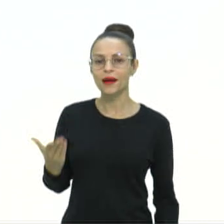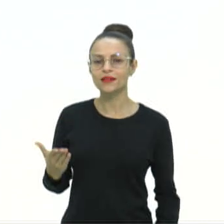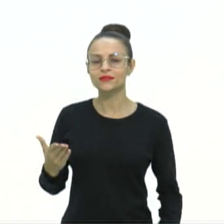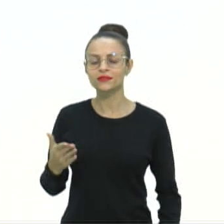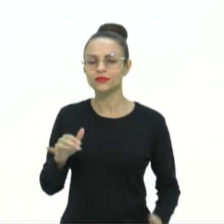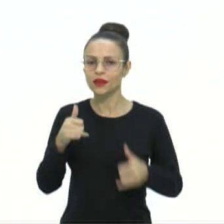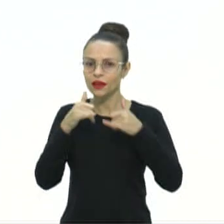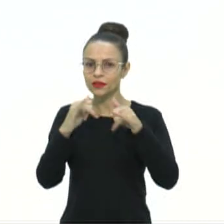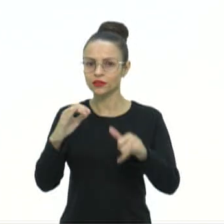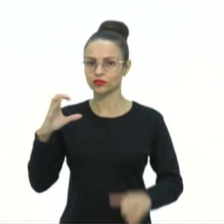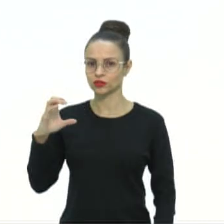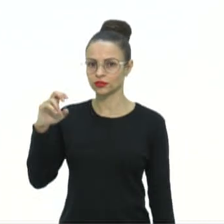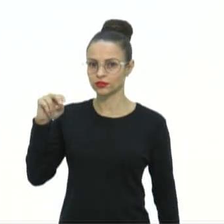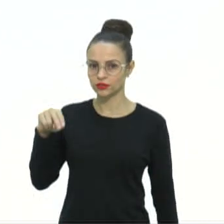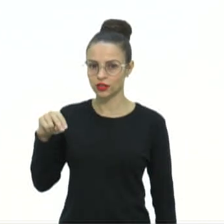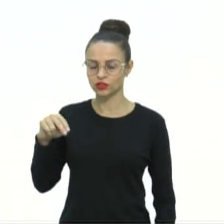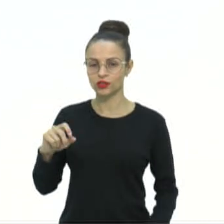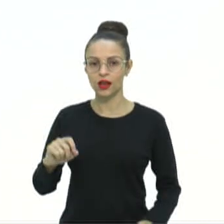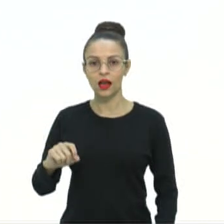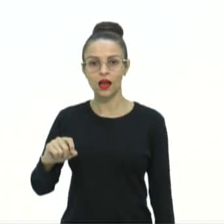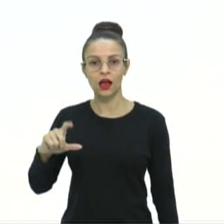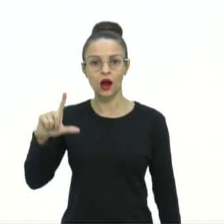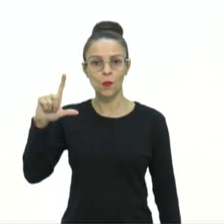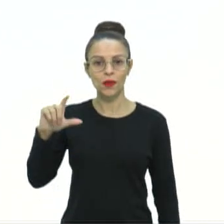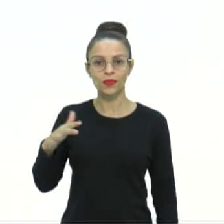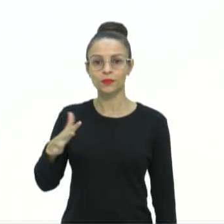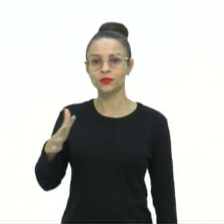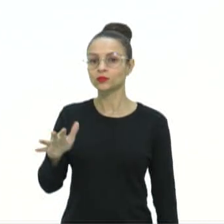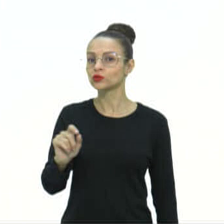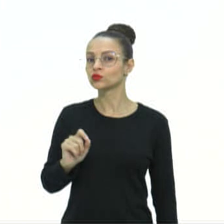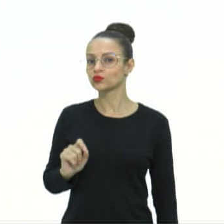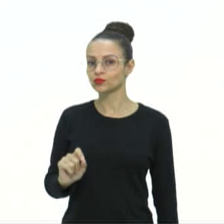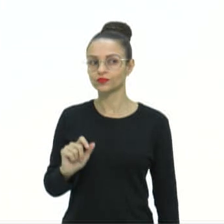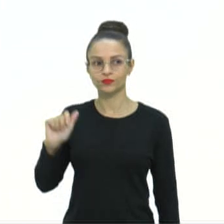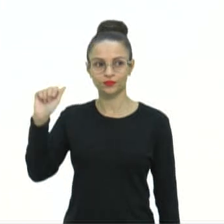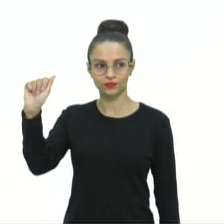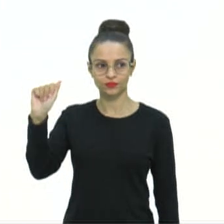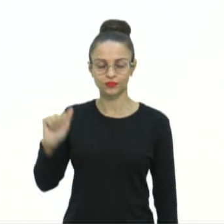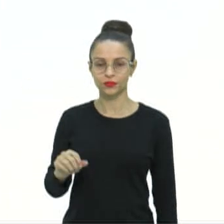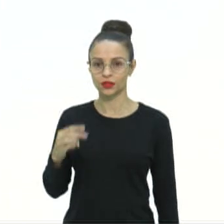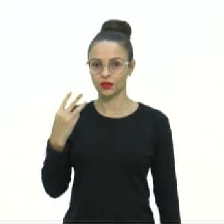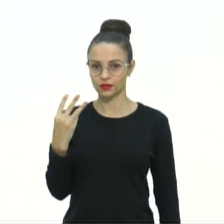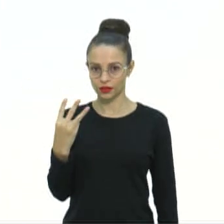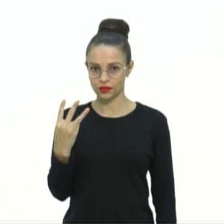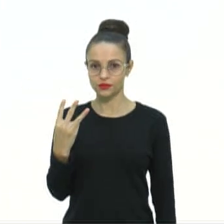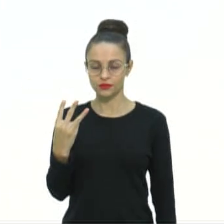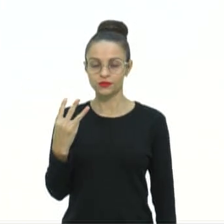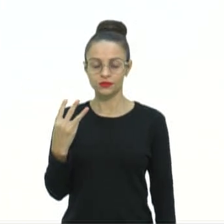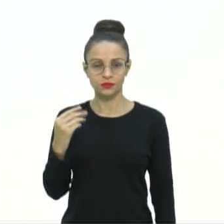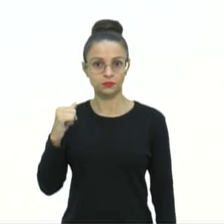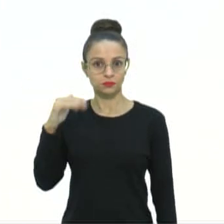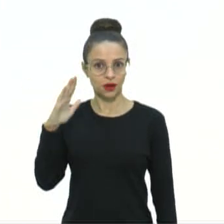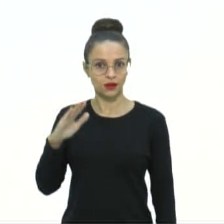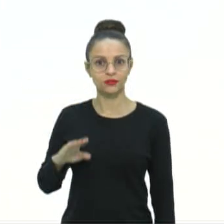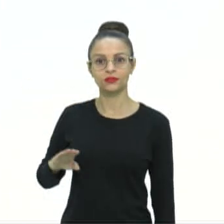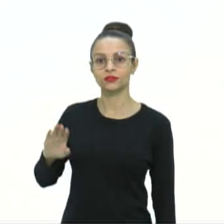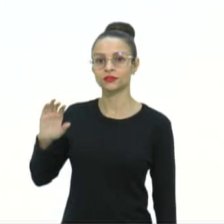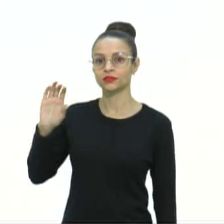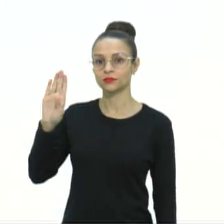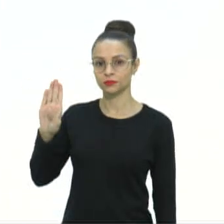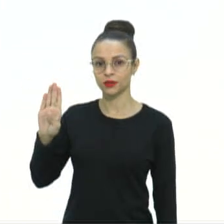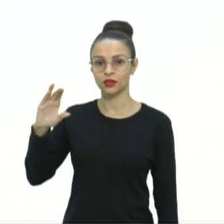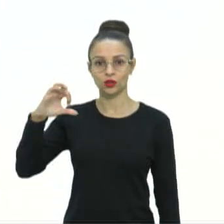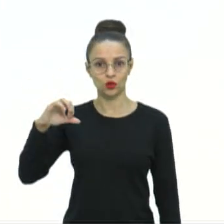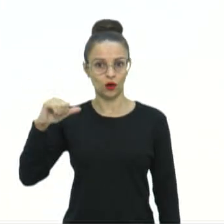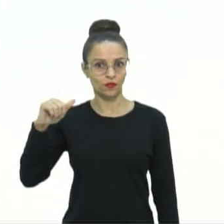cinética do tubarão aumenta aproximadamente. Item A, 3 vezes. Item B, 9